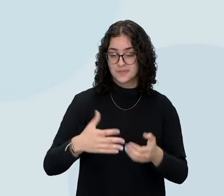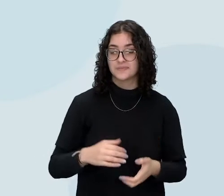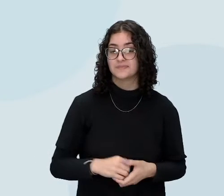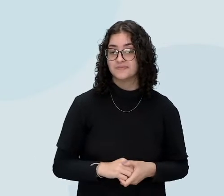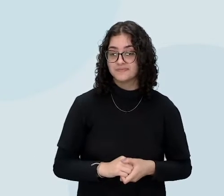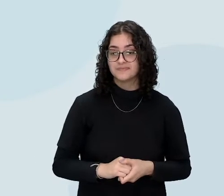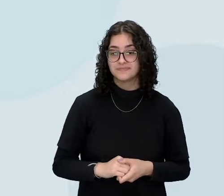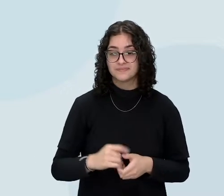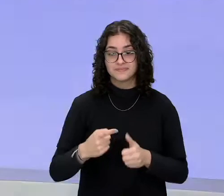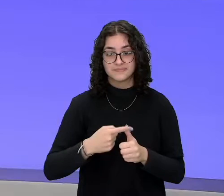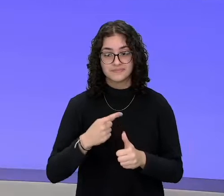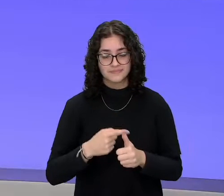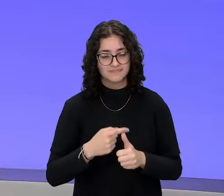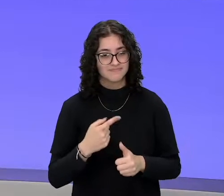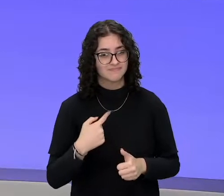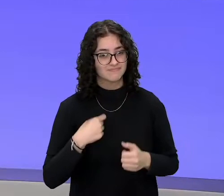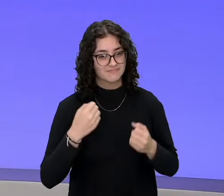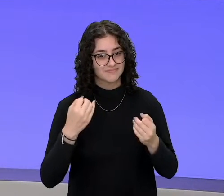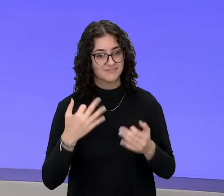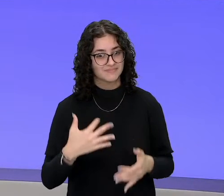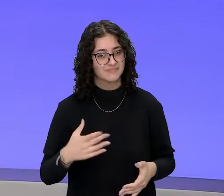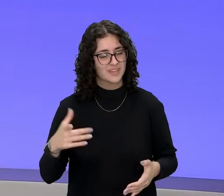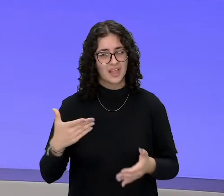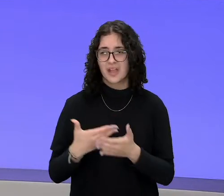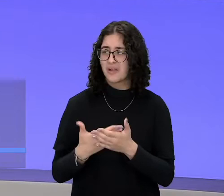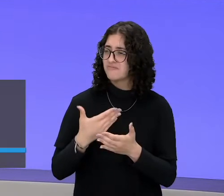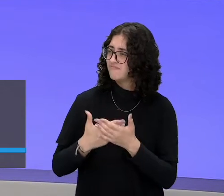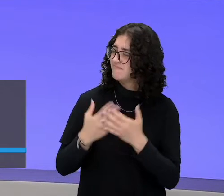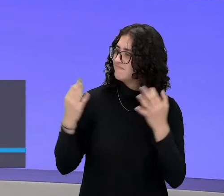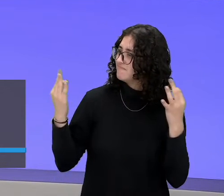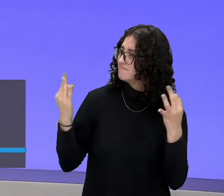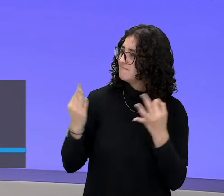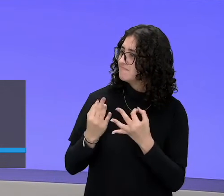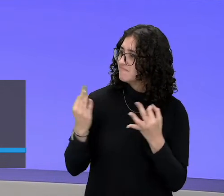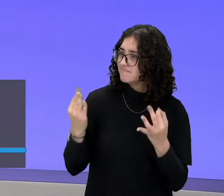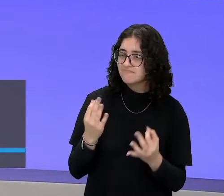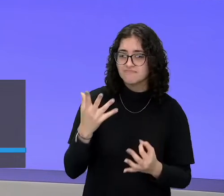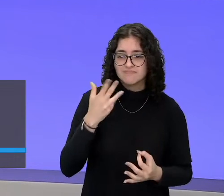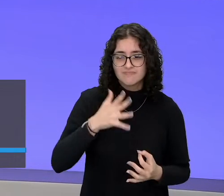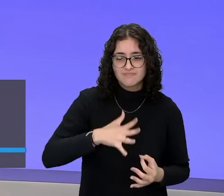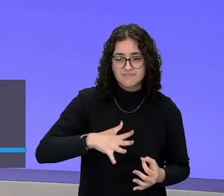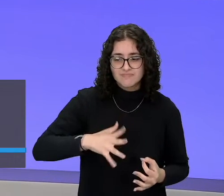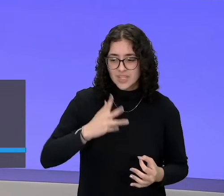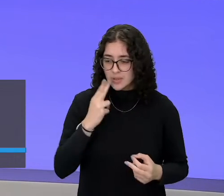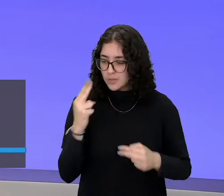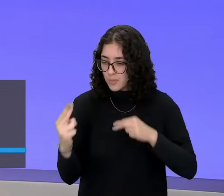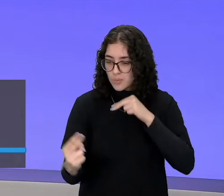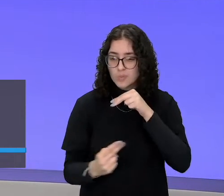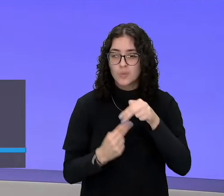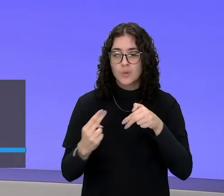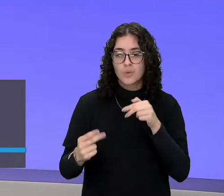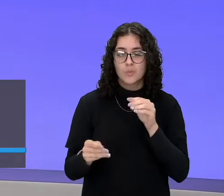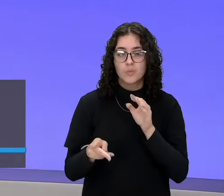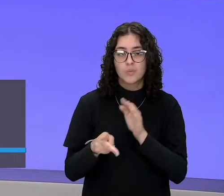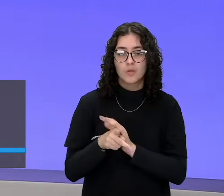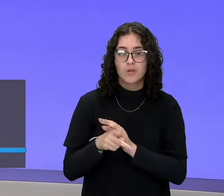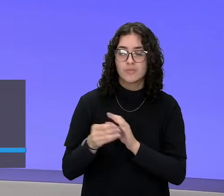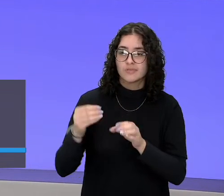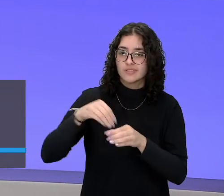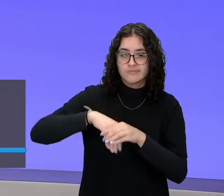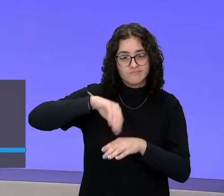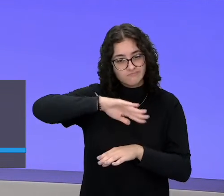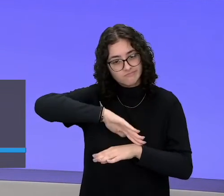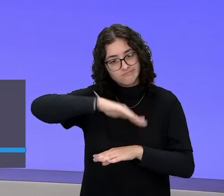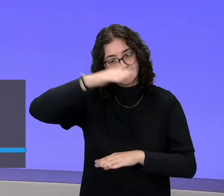quero dizer que estou aqui encantado com a aula. Esse universo dentro das cavernas, né, que